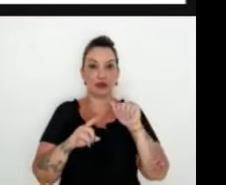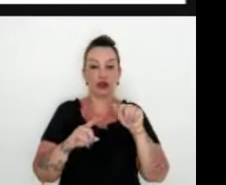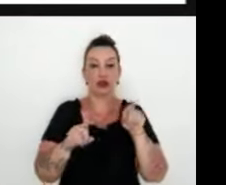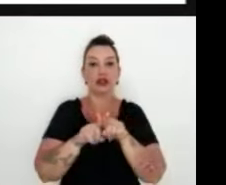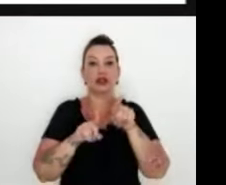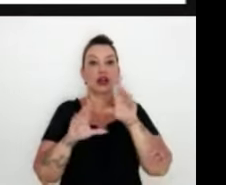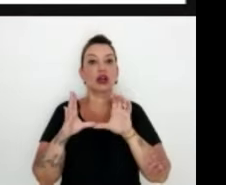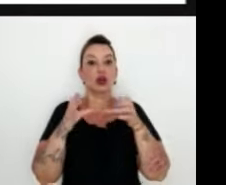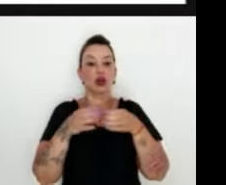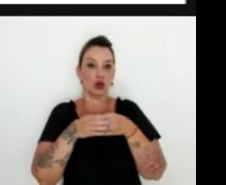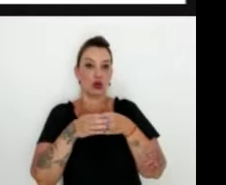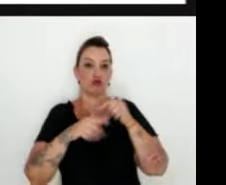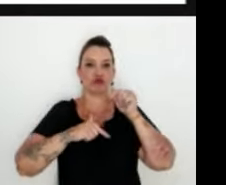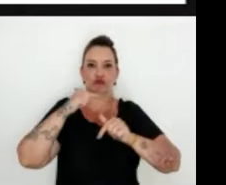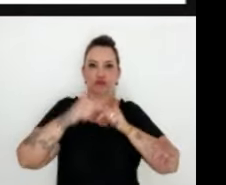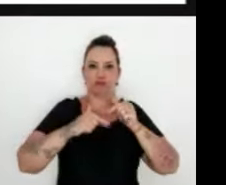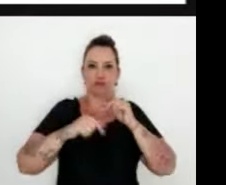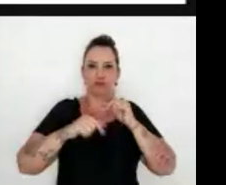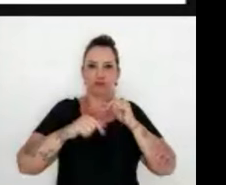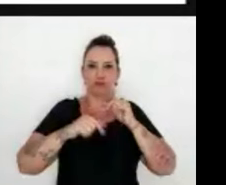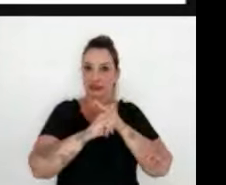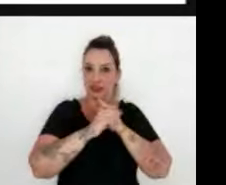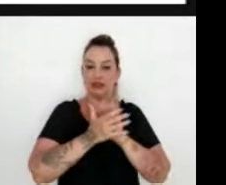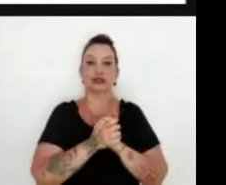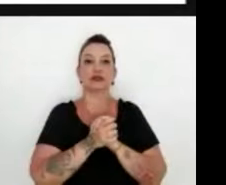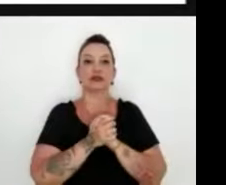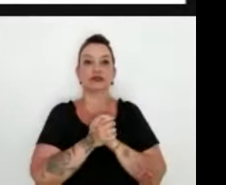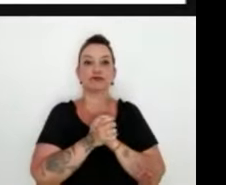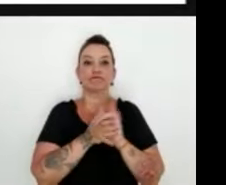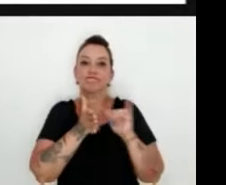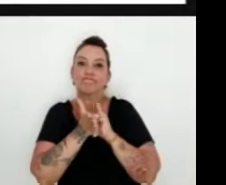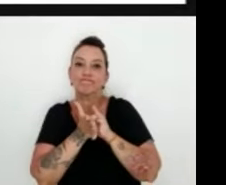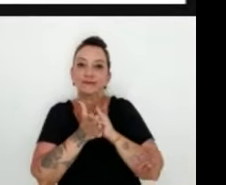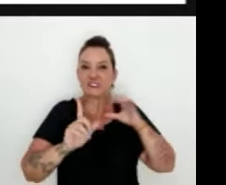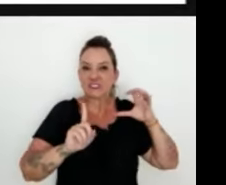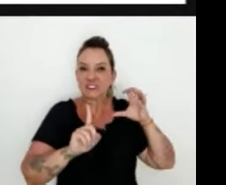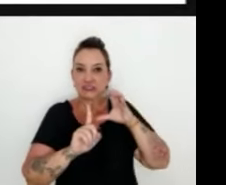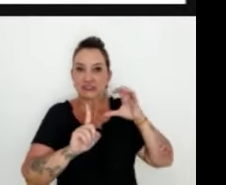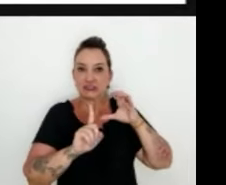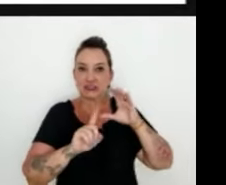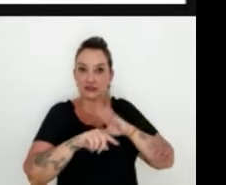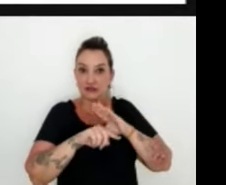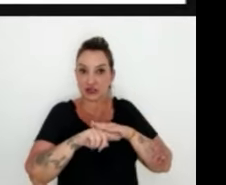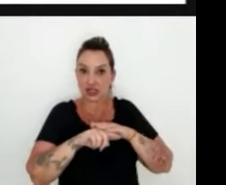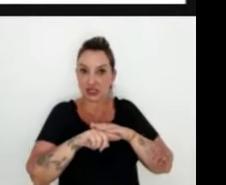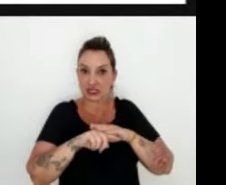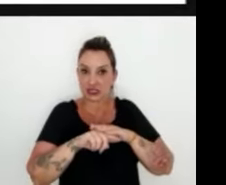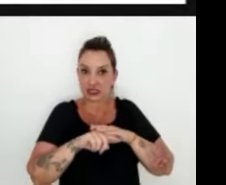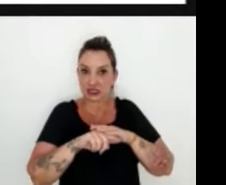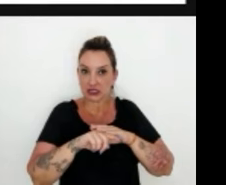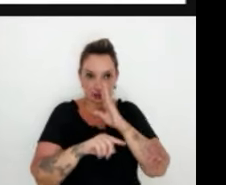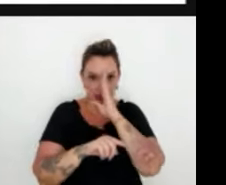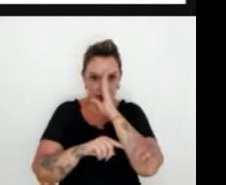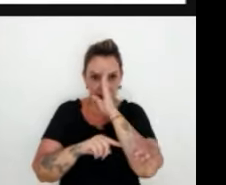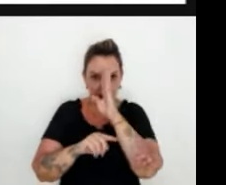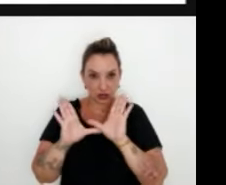atuação intensa na internet. Dentre as táticas de intimidação que eles empregam, está mirar um círculo de